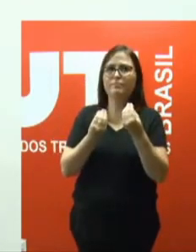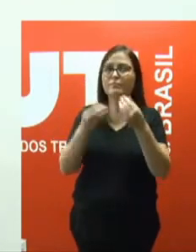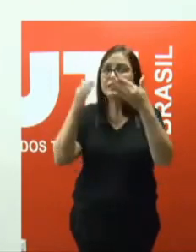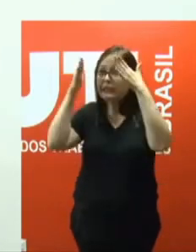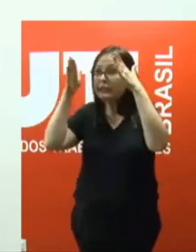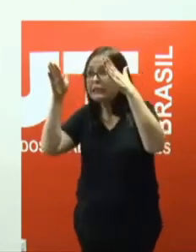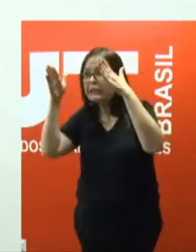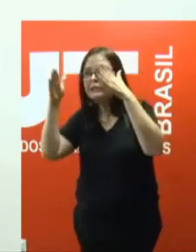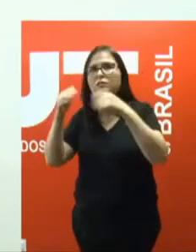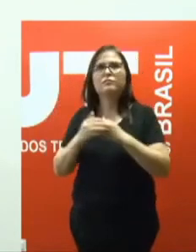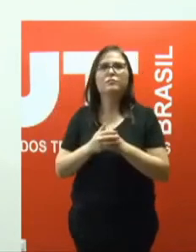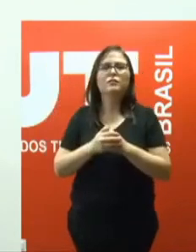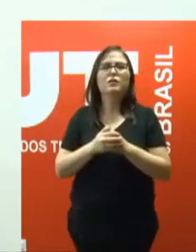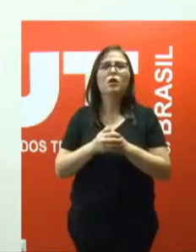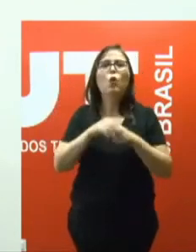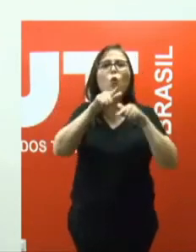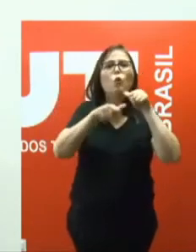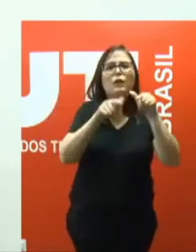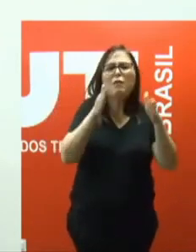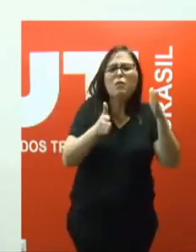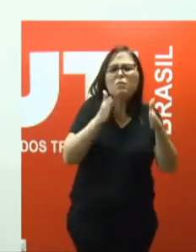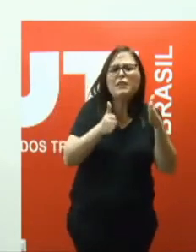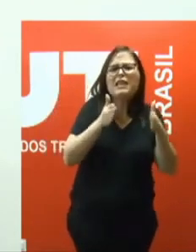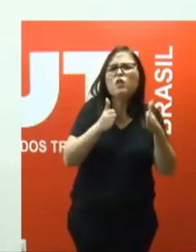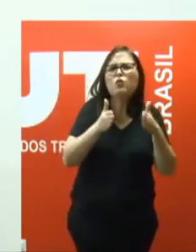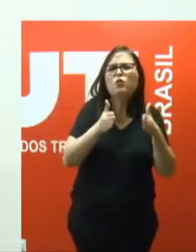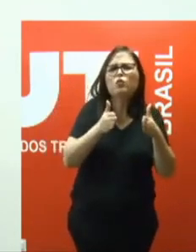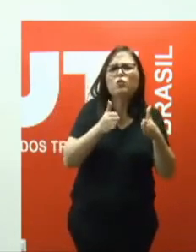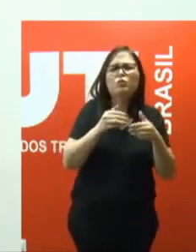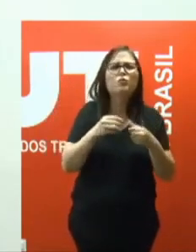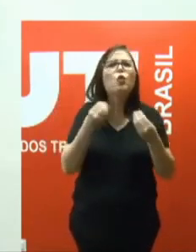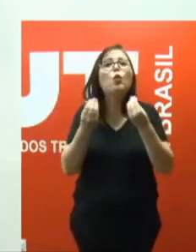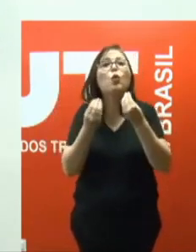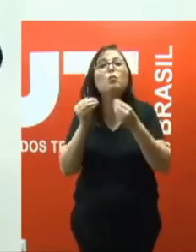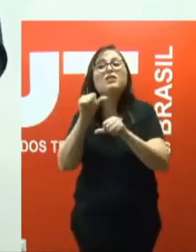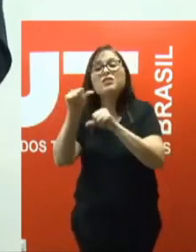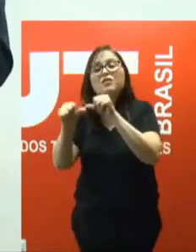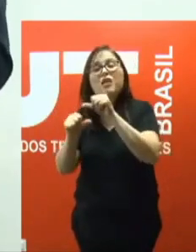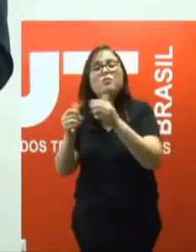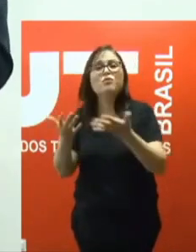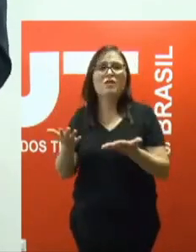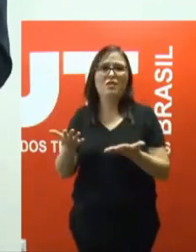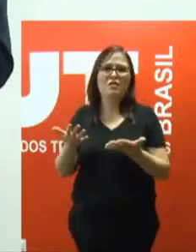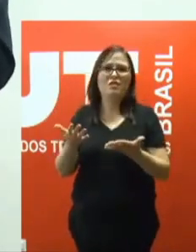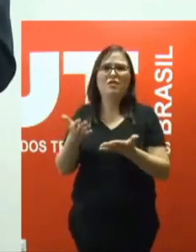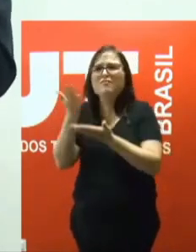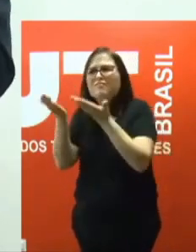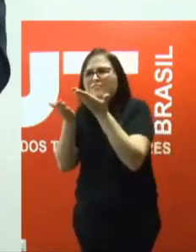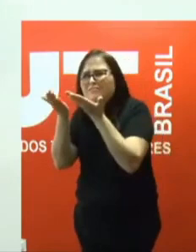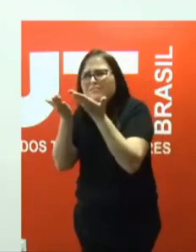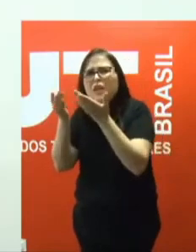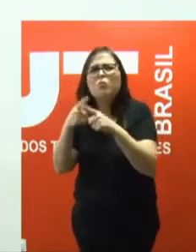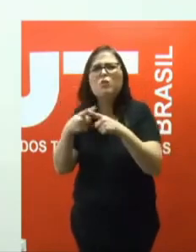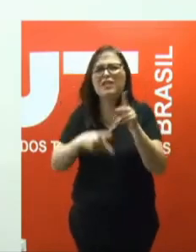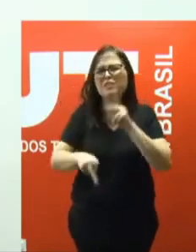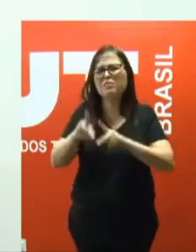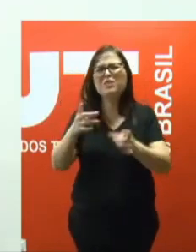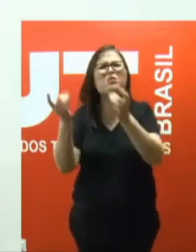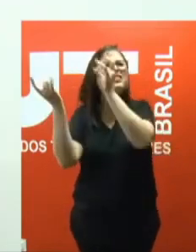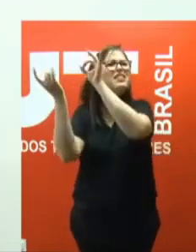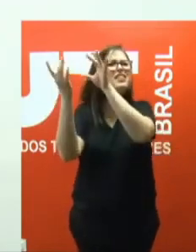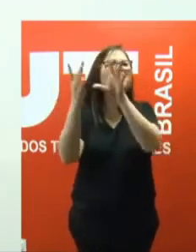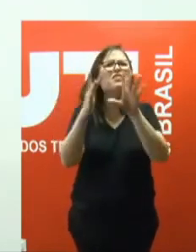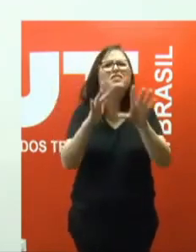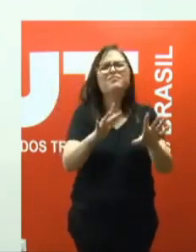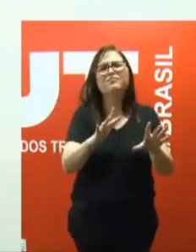com o trabalho intermitente? Porque pelo jeito que o povo está abandonado, era de se esperar que o povo